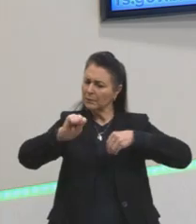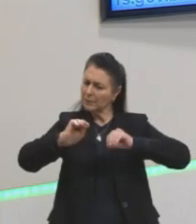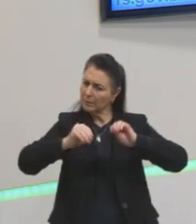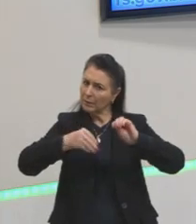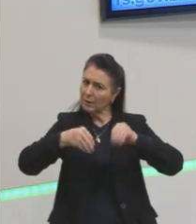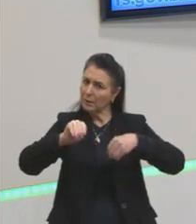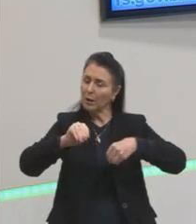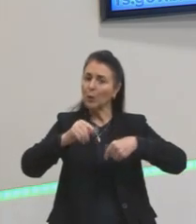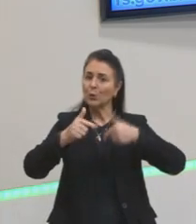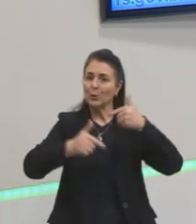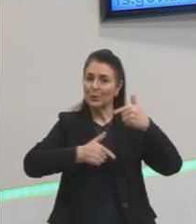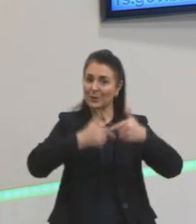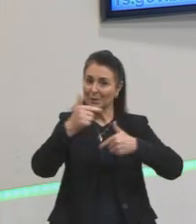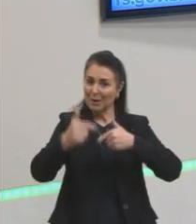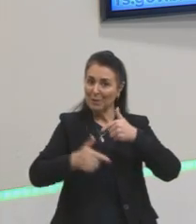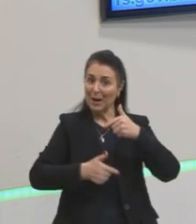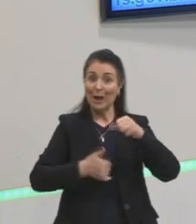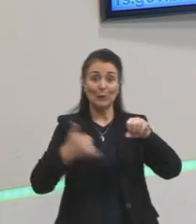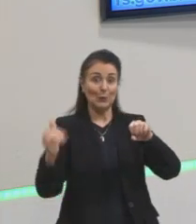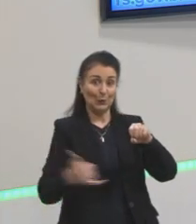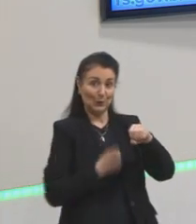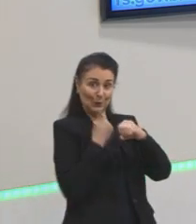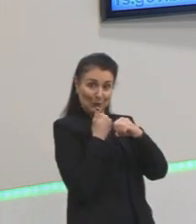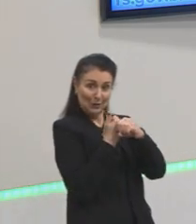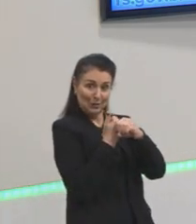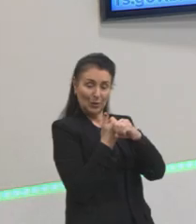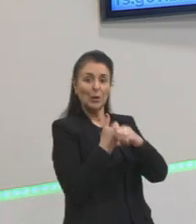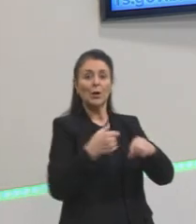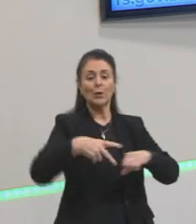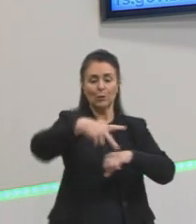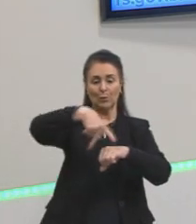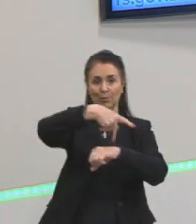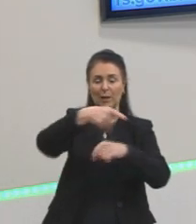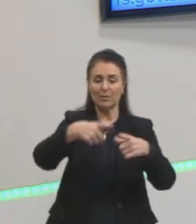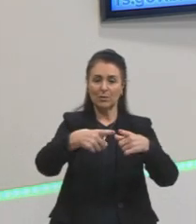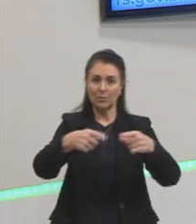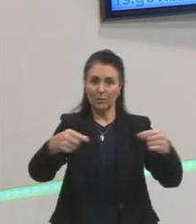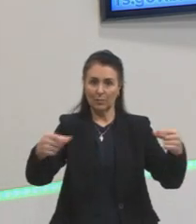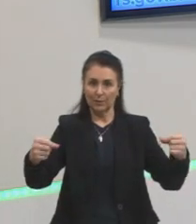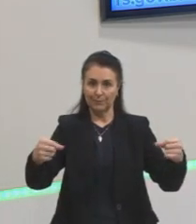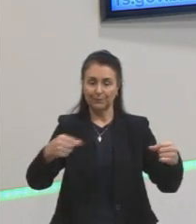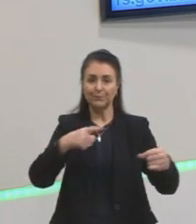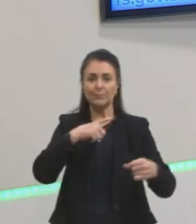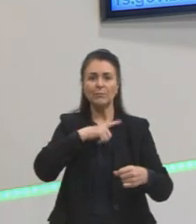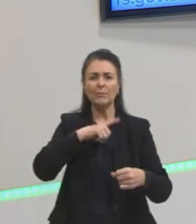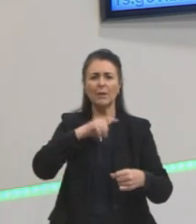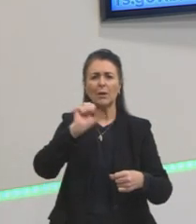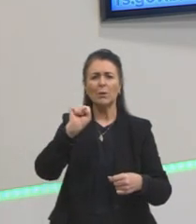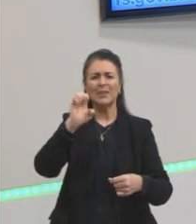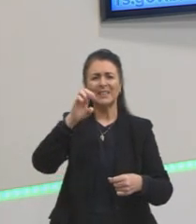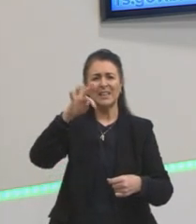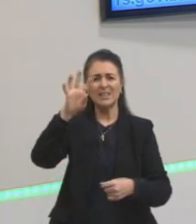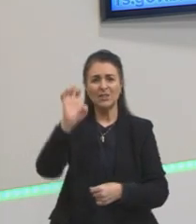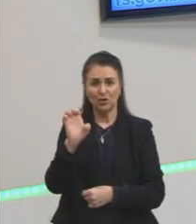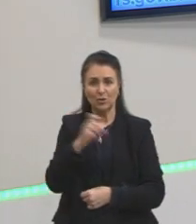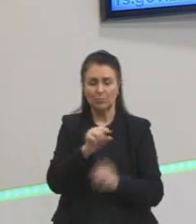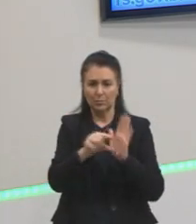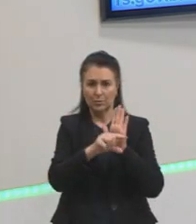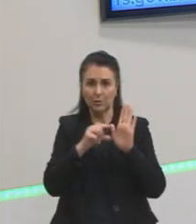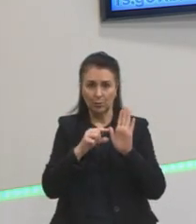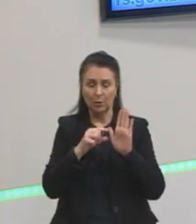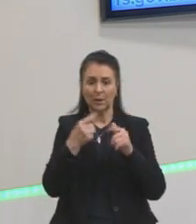trabalho no toyotismo na no Japão né É isso que o Senado vai discutir que a corrosão do caráter